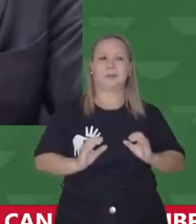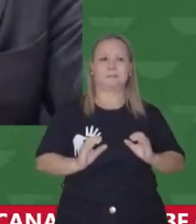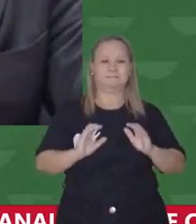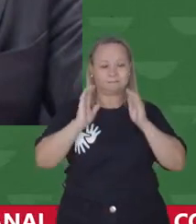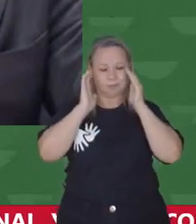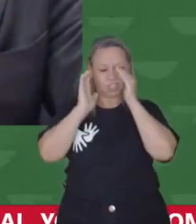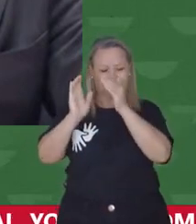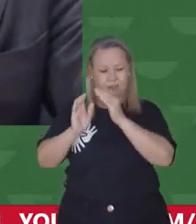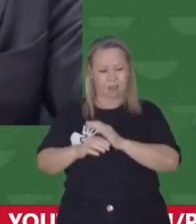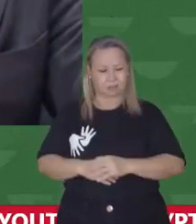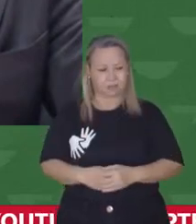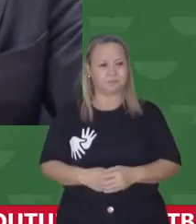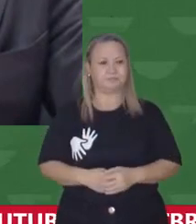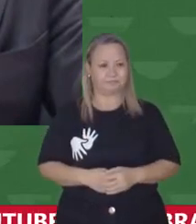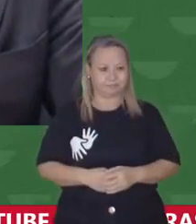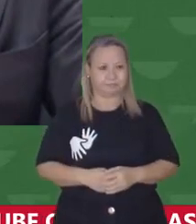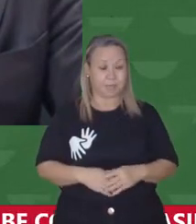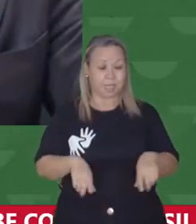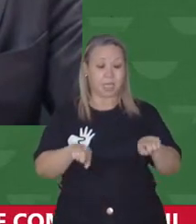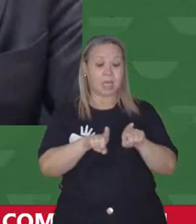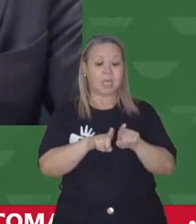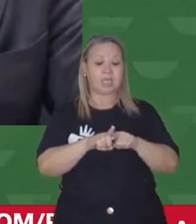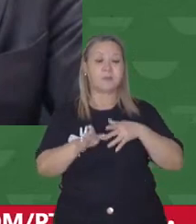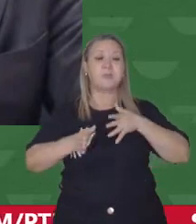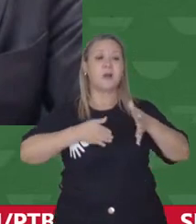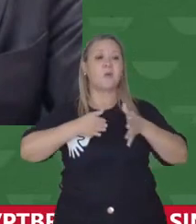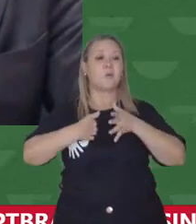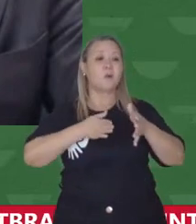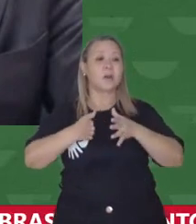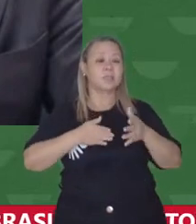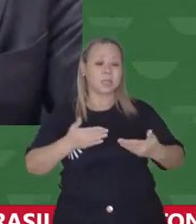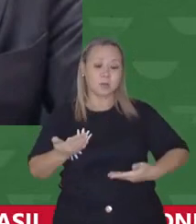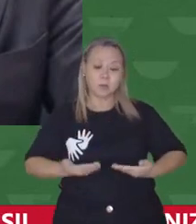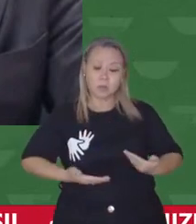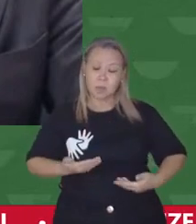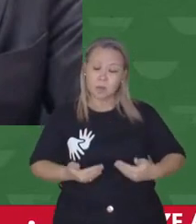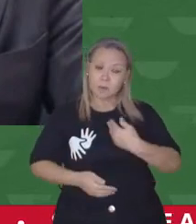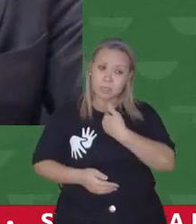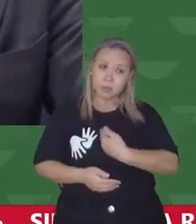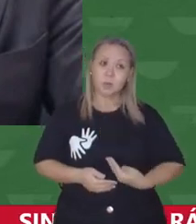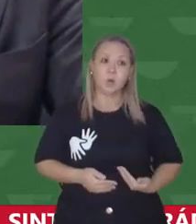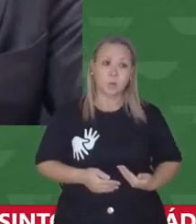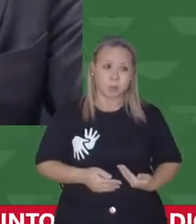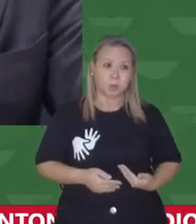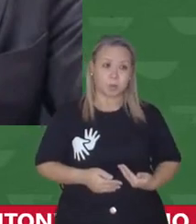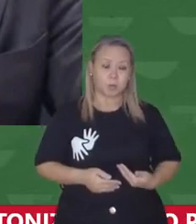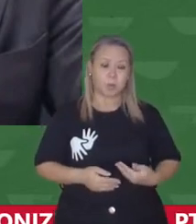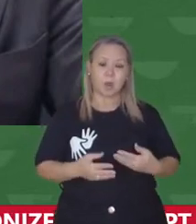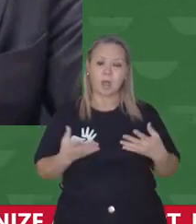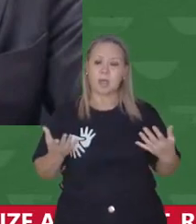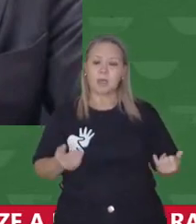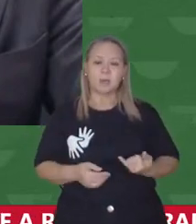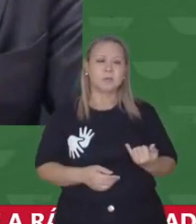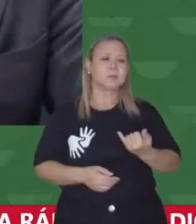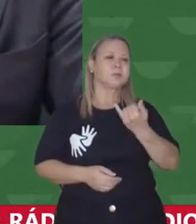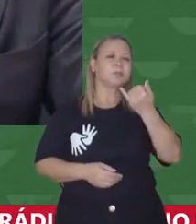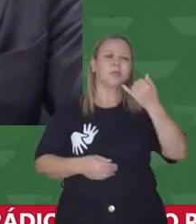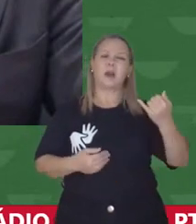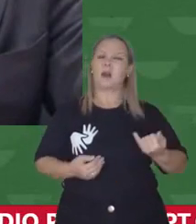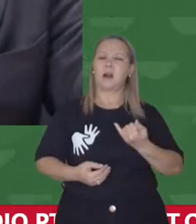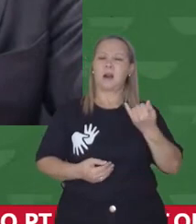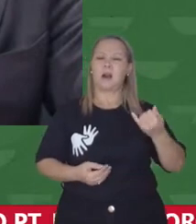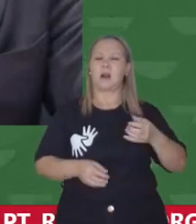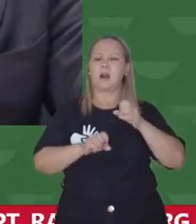E também o acesso aos serviços públicos essenciais, como saúde,